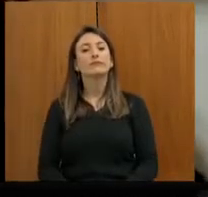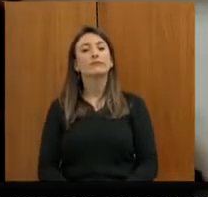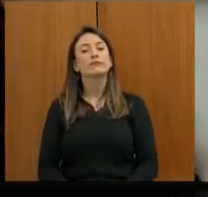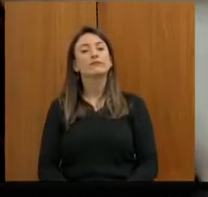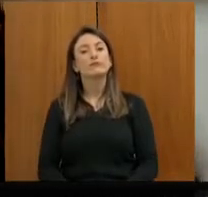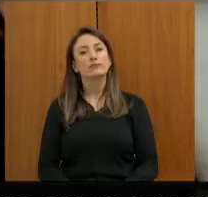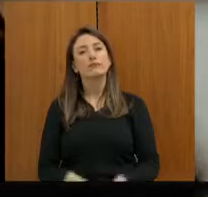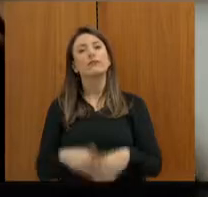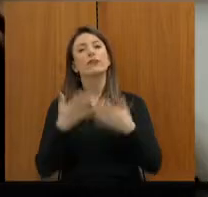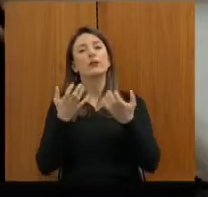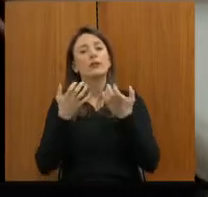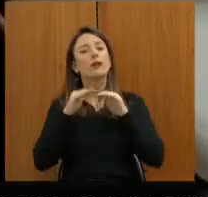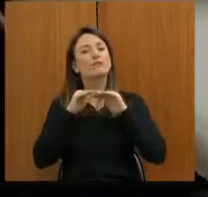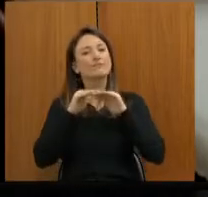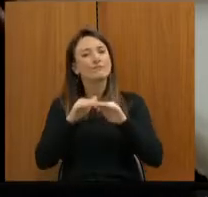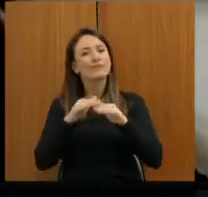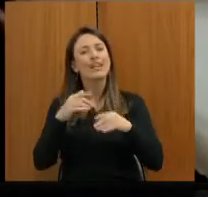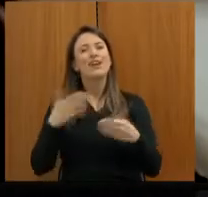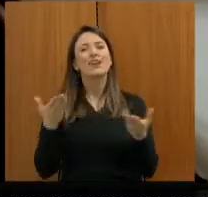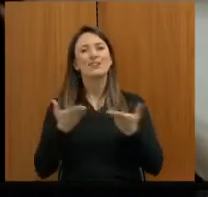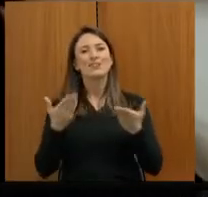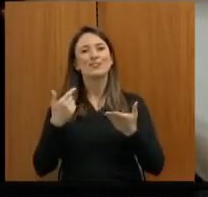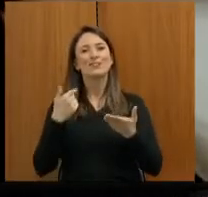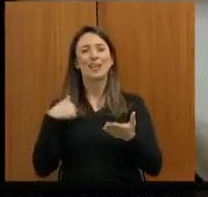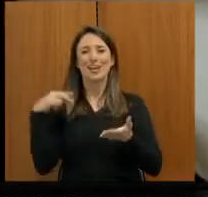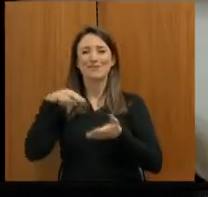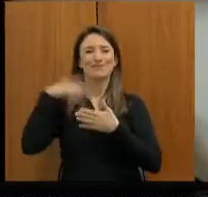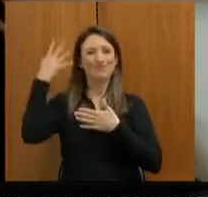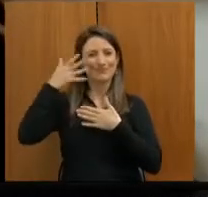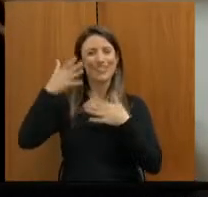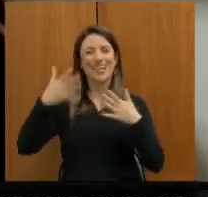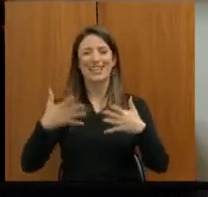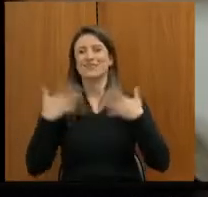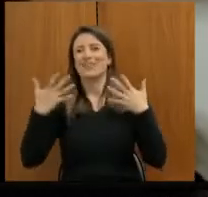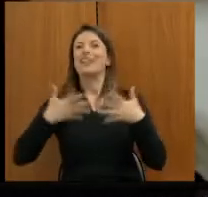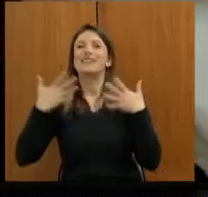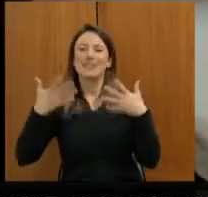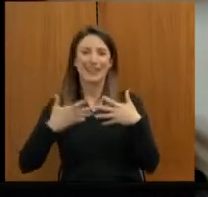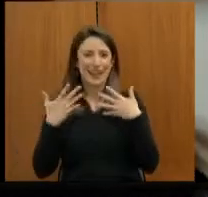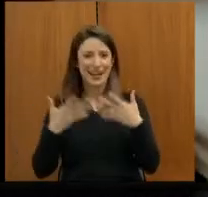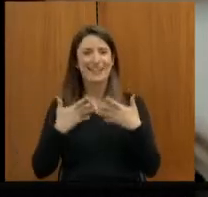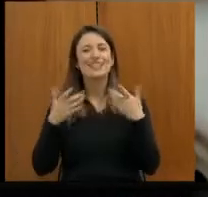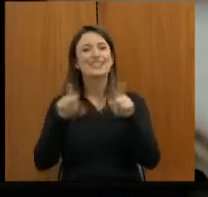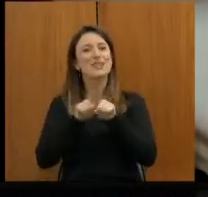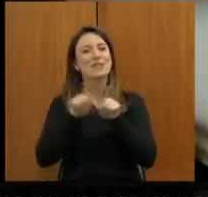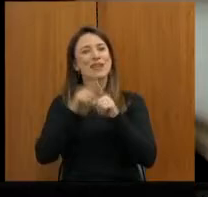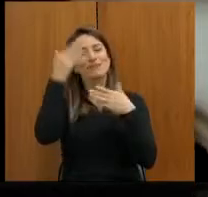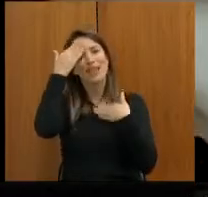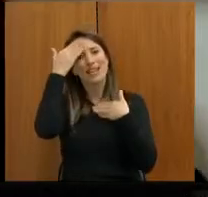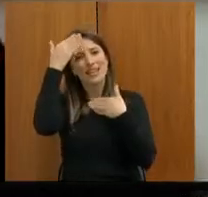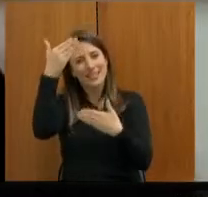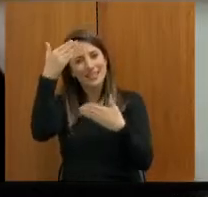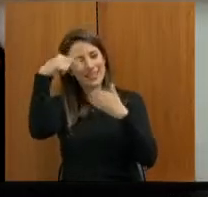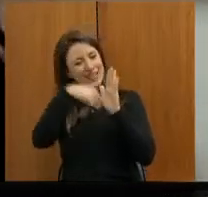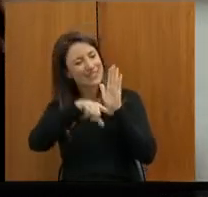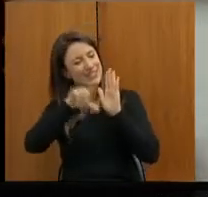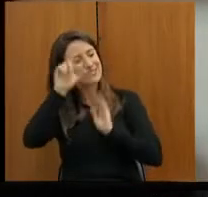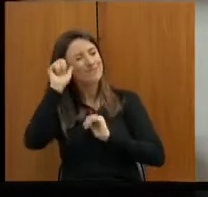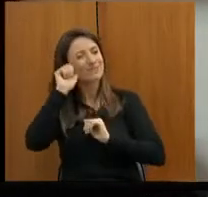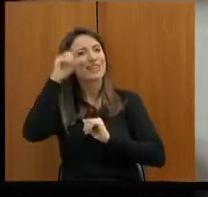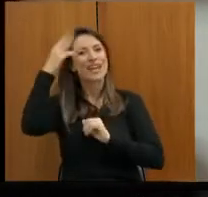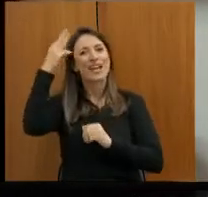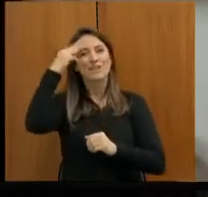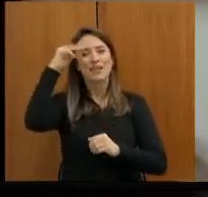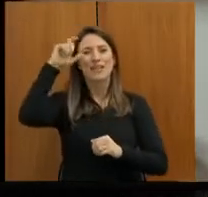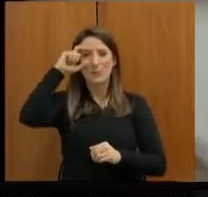é da minha alegria de tarde de pasto agradecer a Maria da Penha Não é esse que